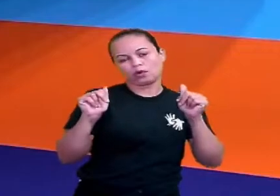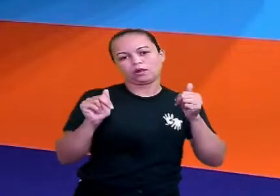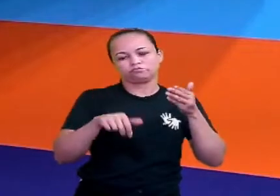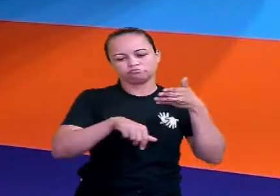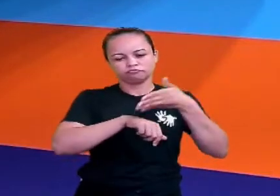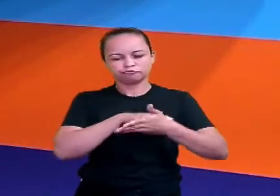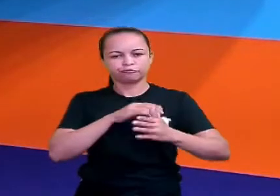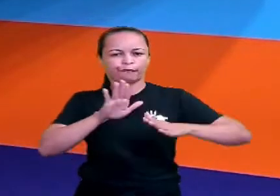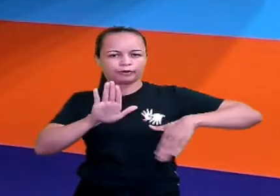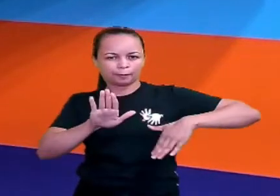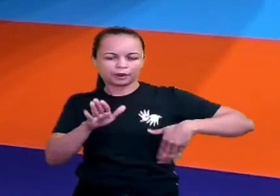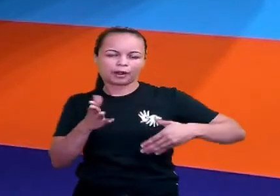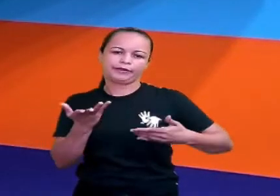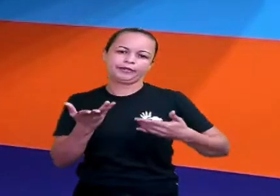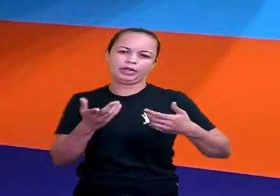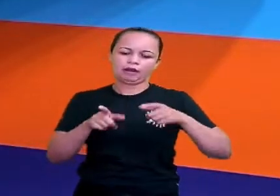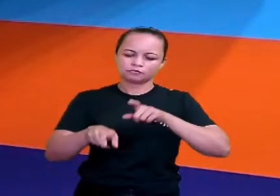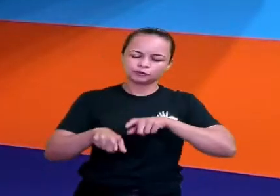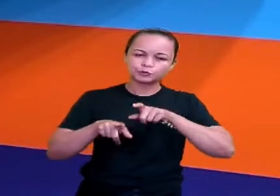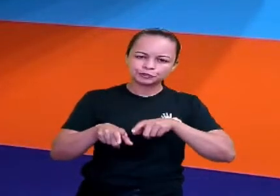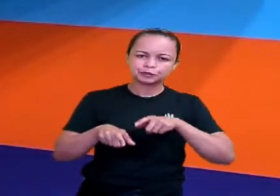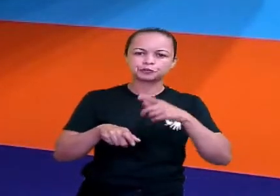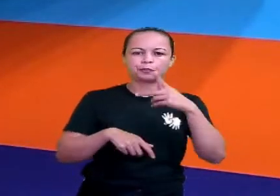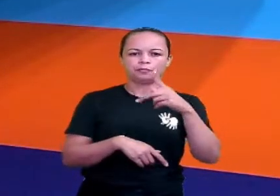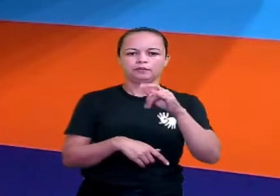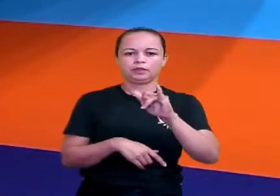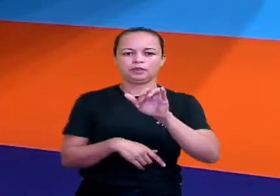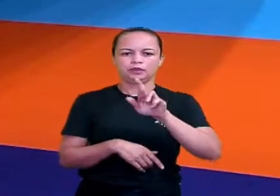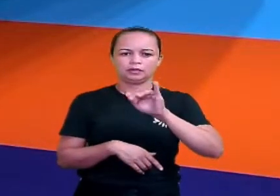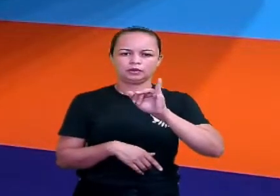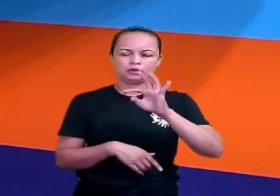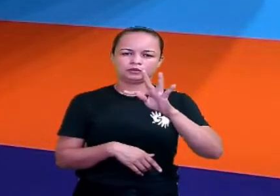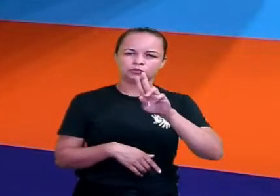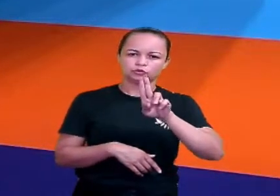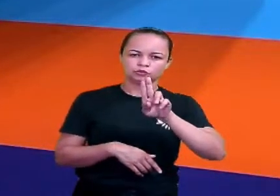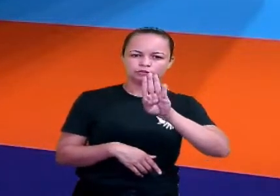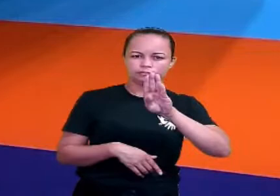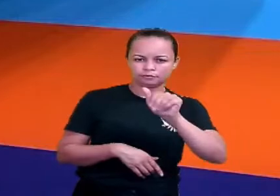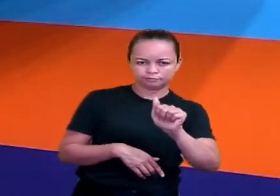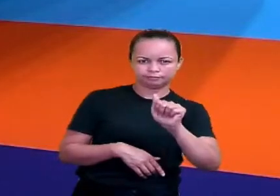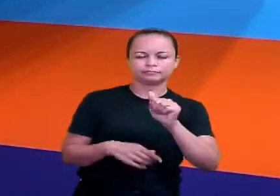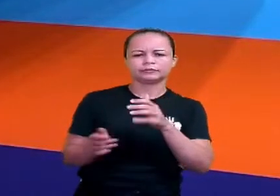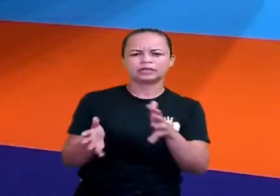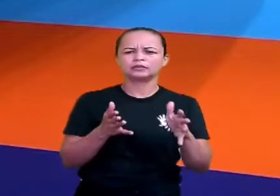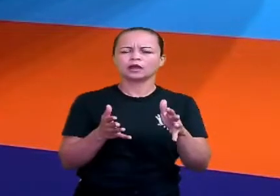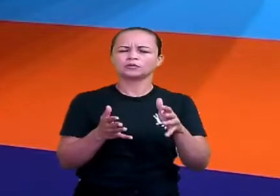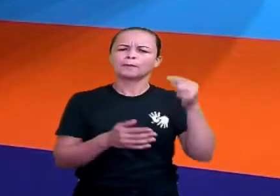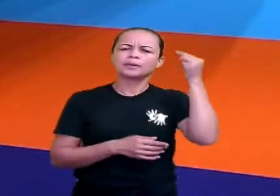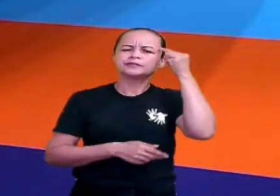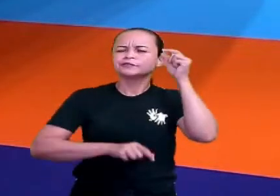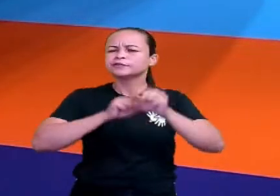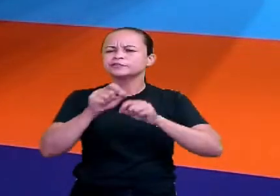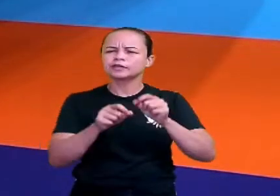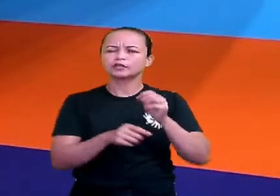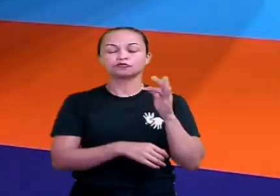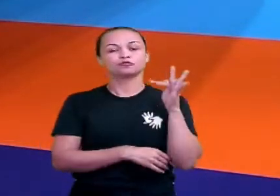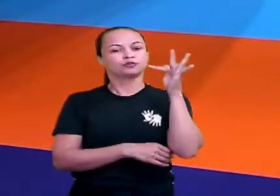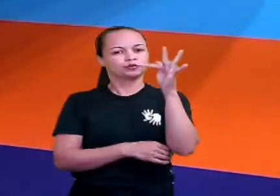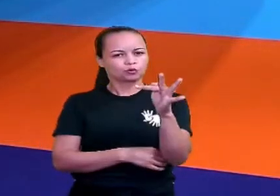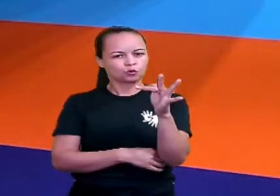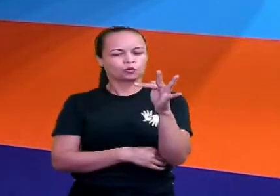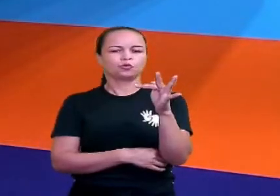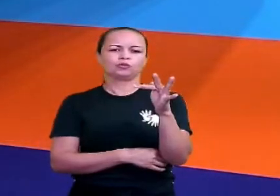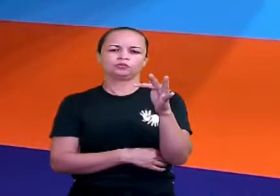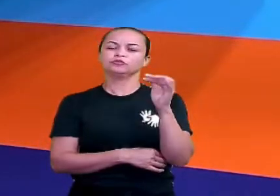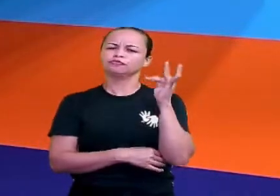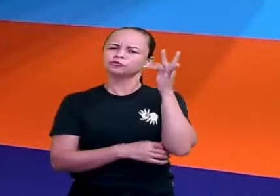deles. Então, ele está pensando em quê? Ele está pensando no futuro dele. Futuramente, ele vai conseguir realizar esse sonho, vai passear